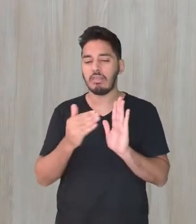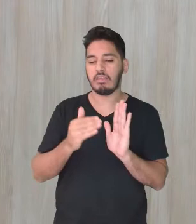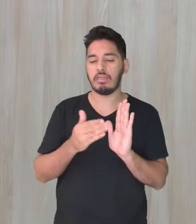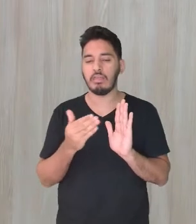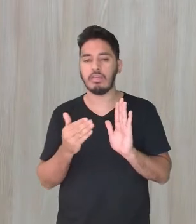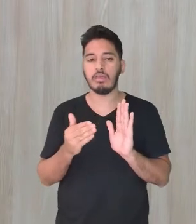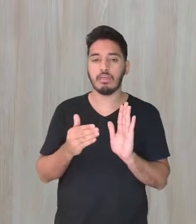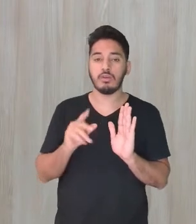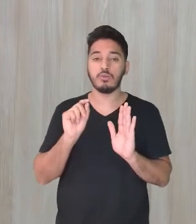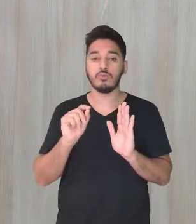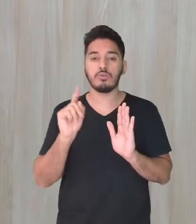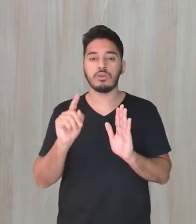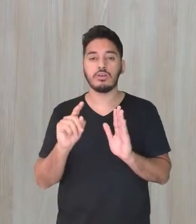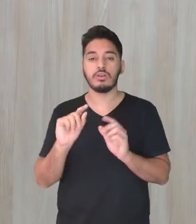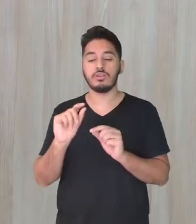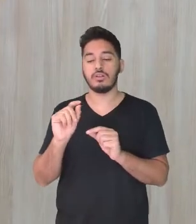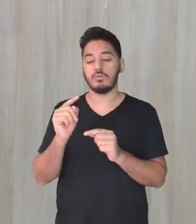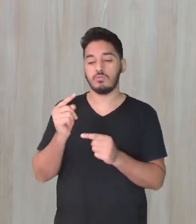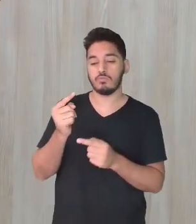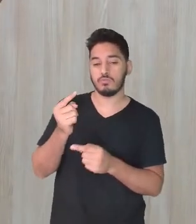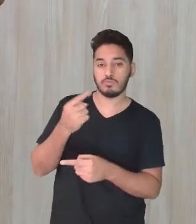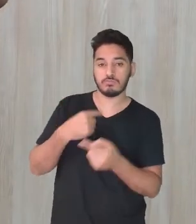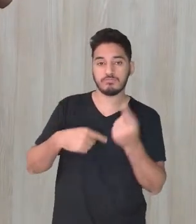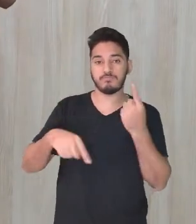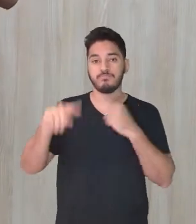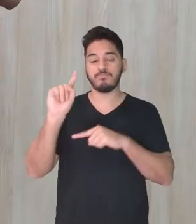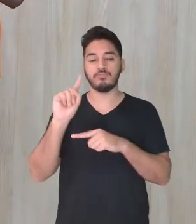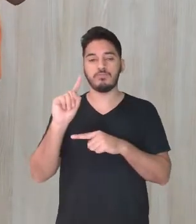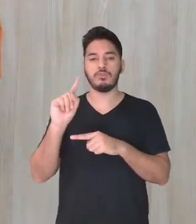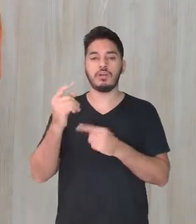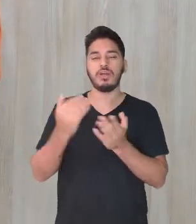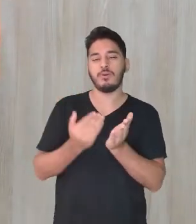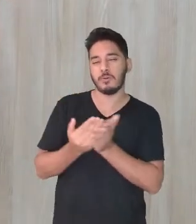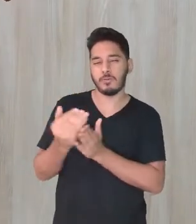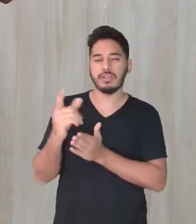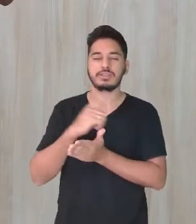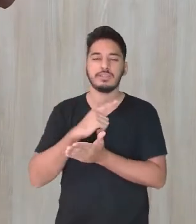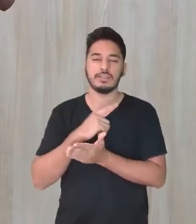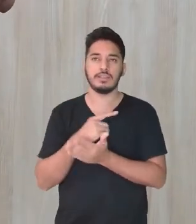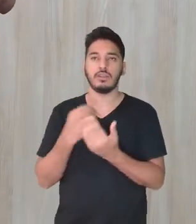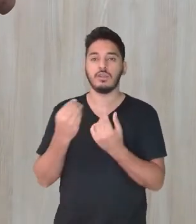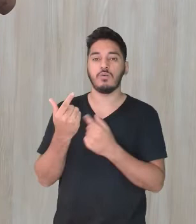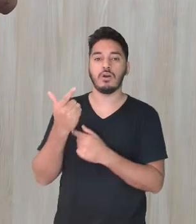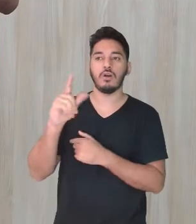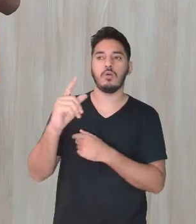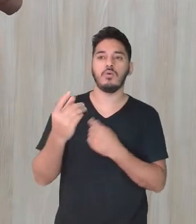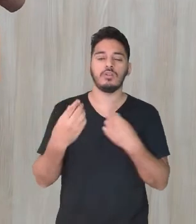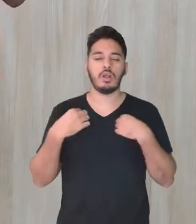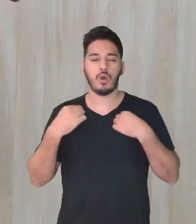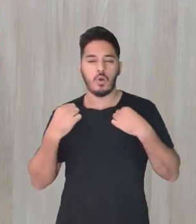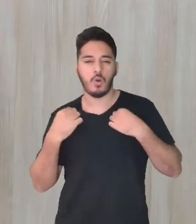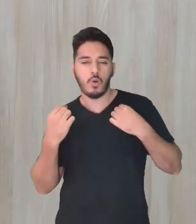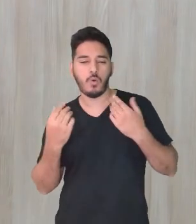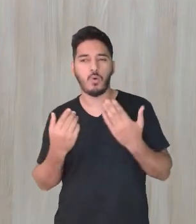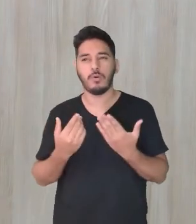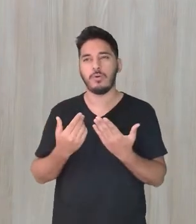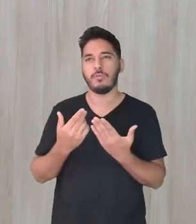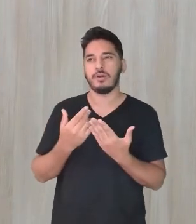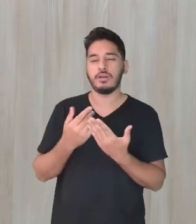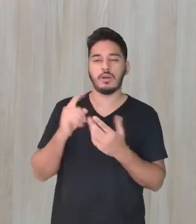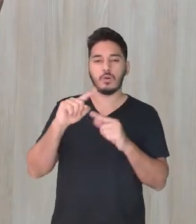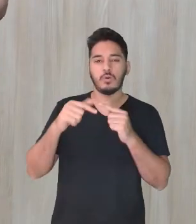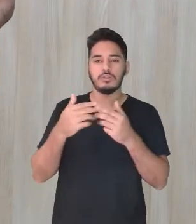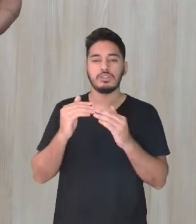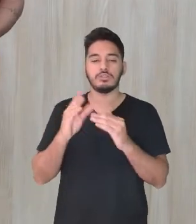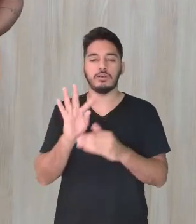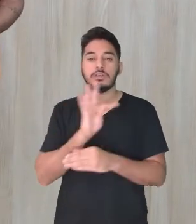dessa questão de transformação que houve, né? E aí começa a ter uma outra roupagem, começam a existir coisas